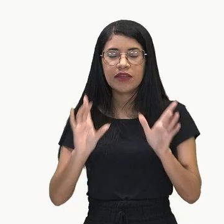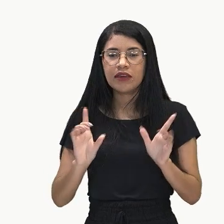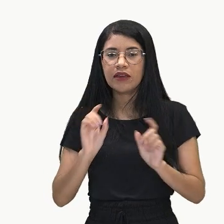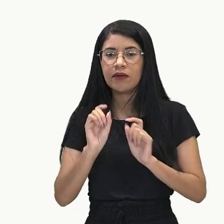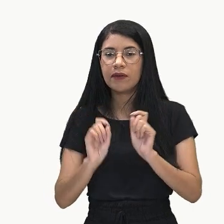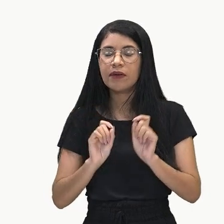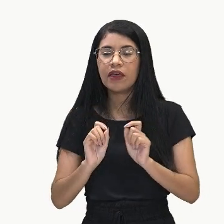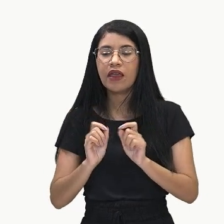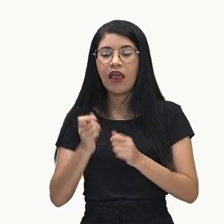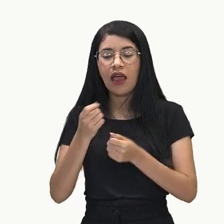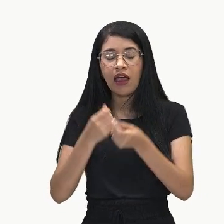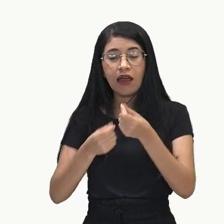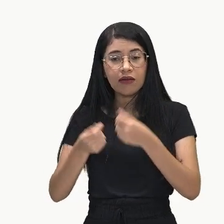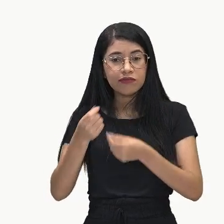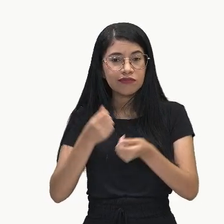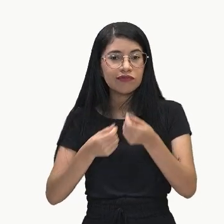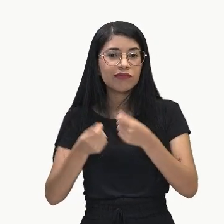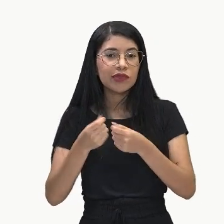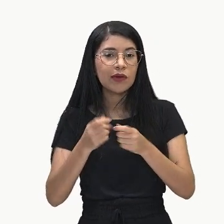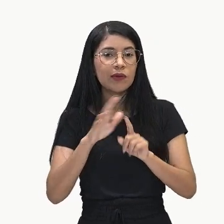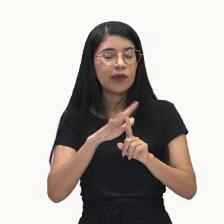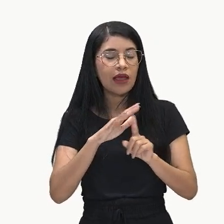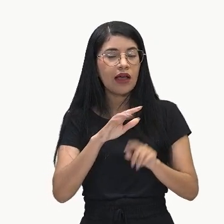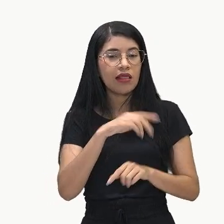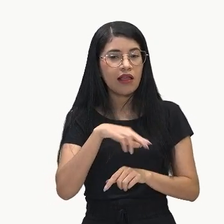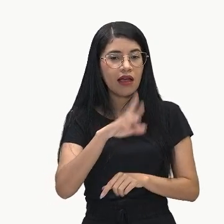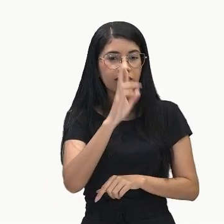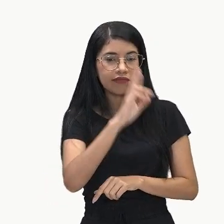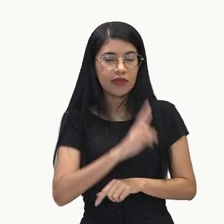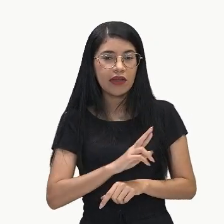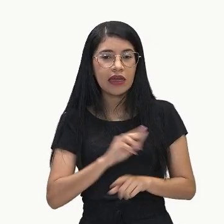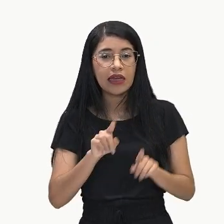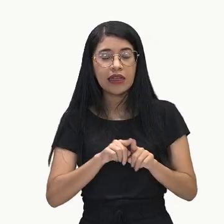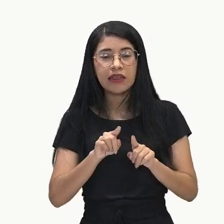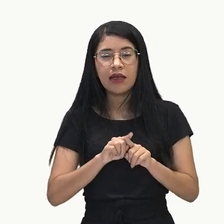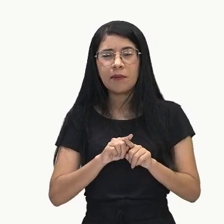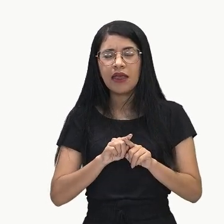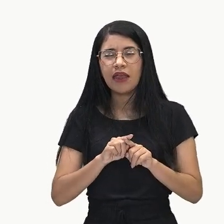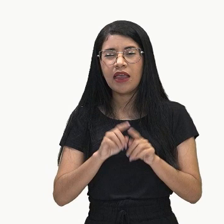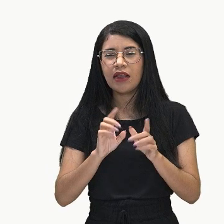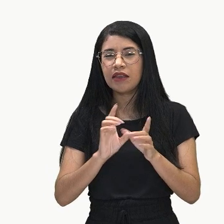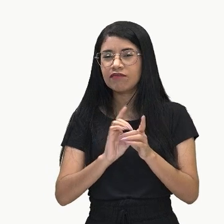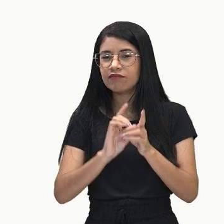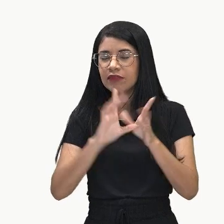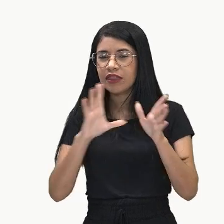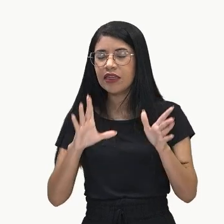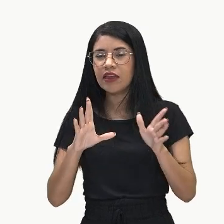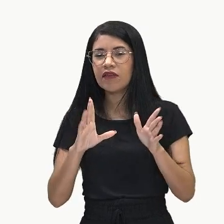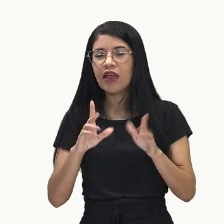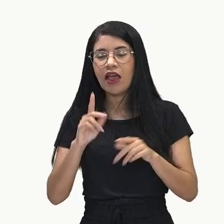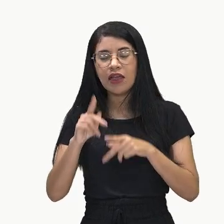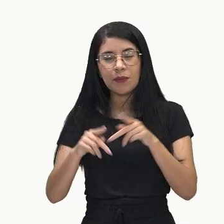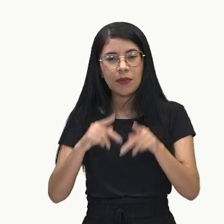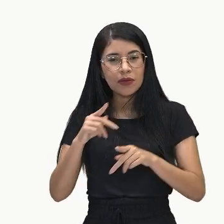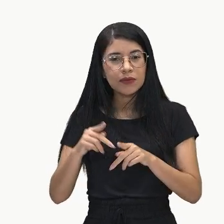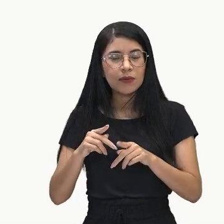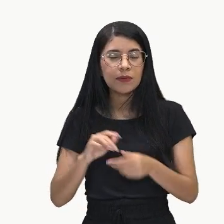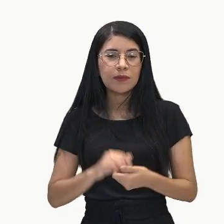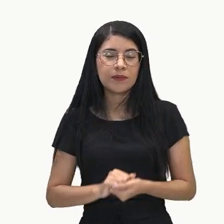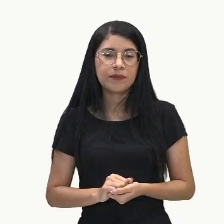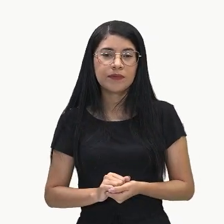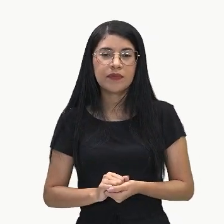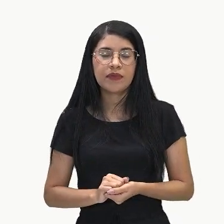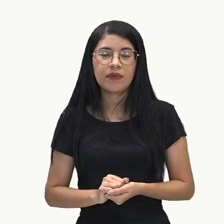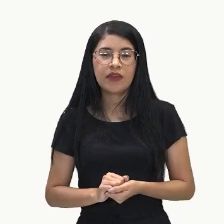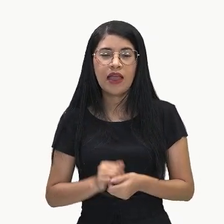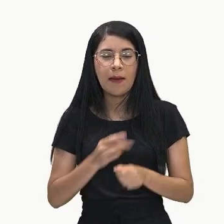a economia soviética e também anistiou os perseguidos políticos por Stalin. Inclusive,